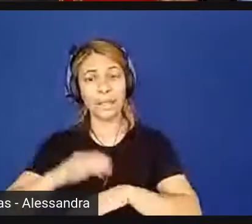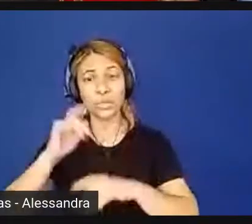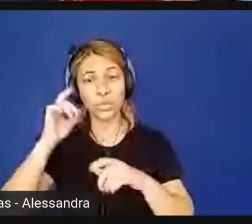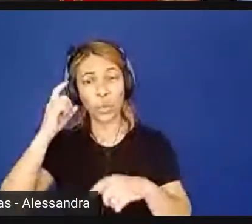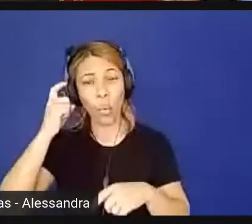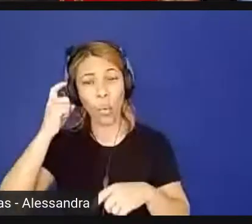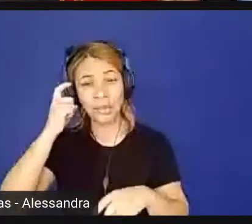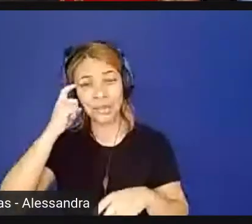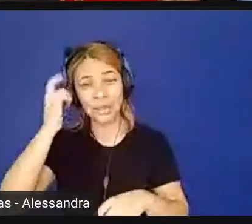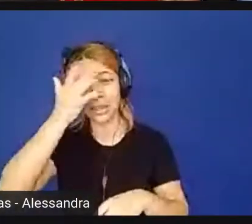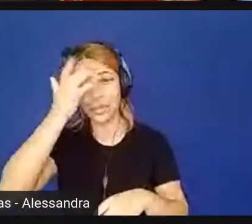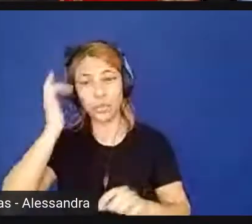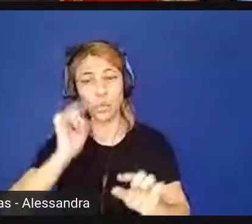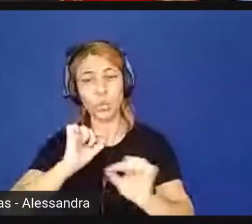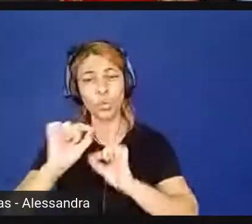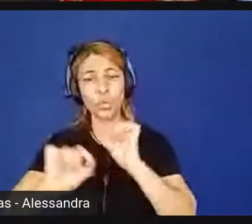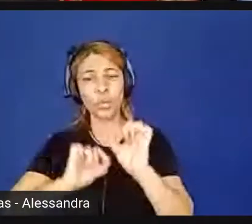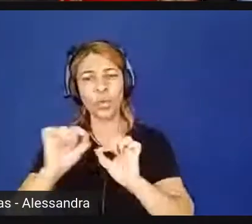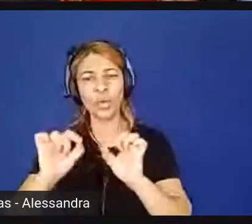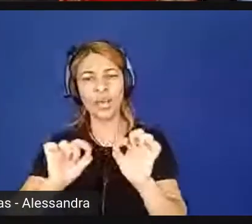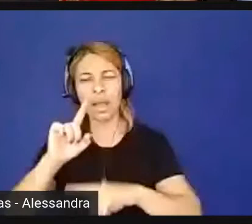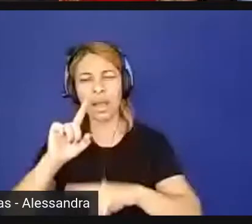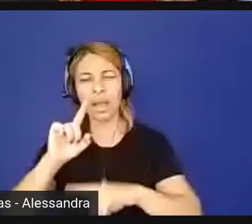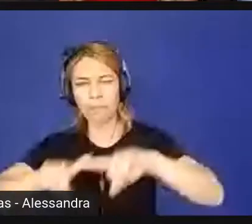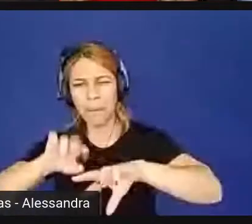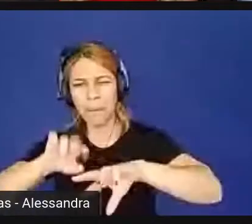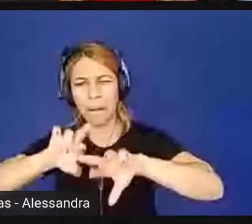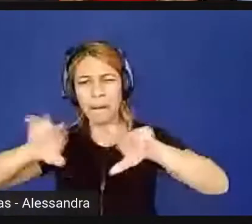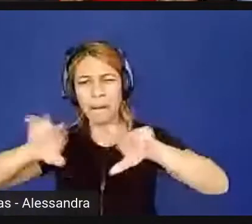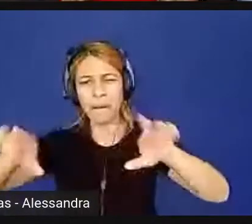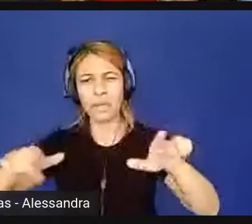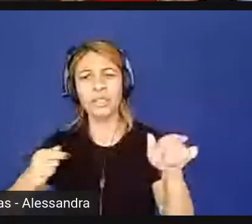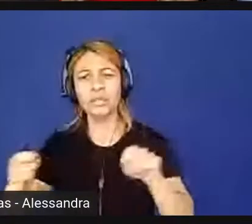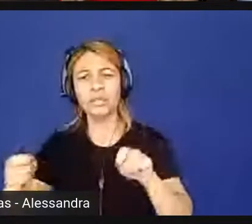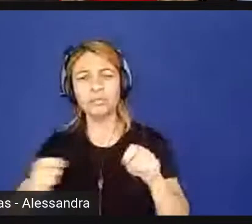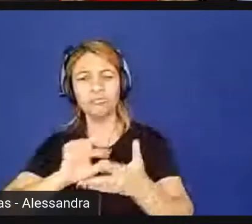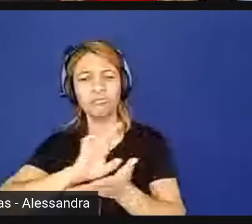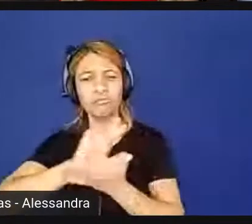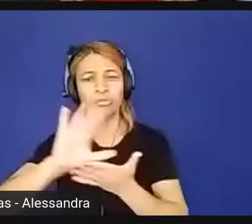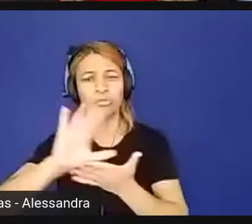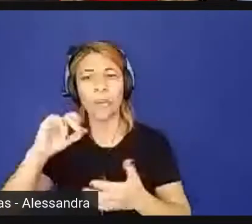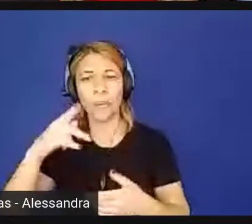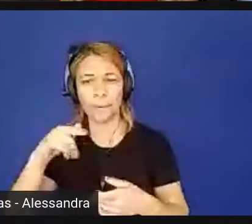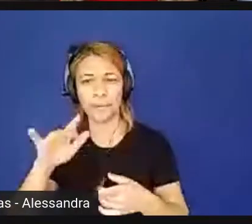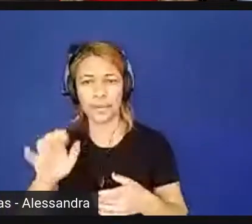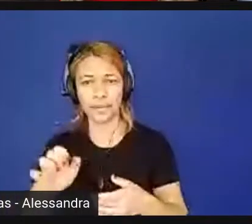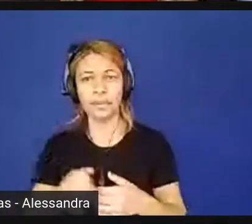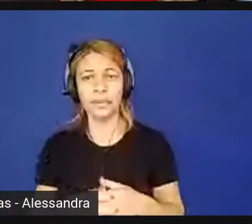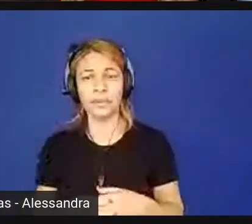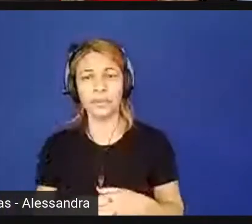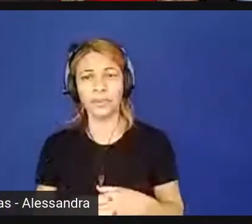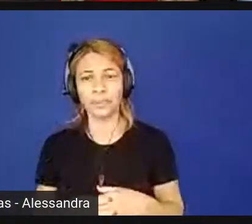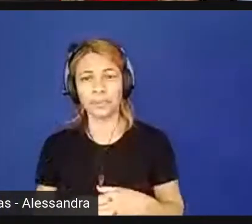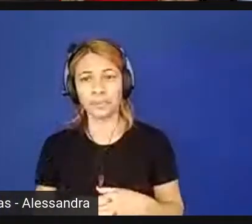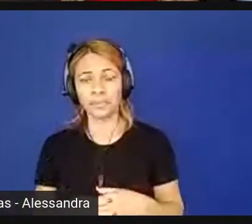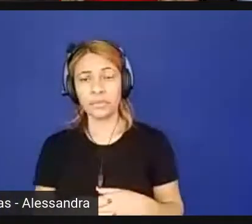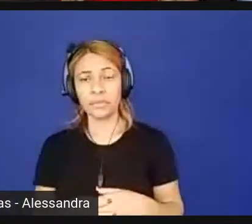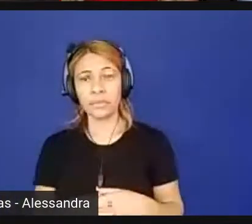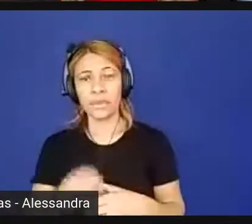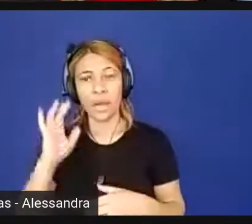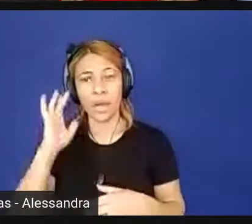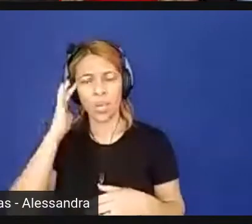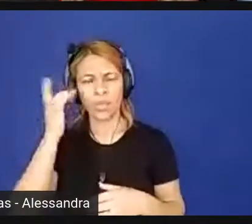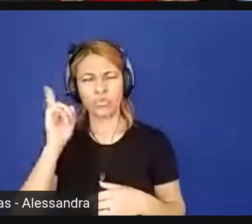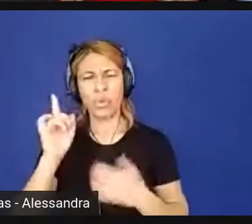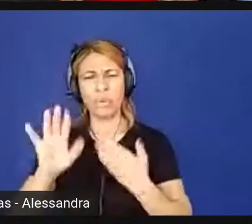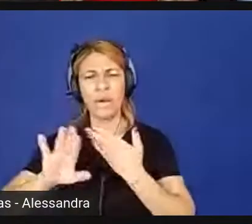que são esses instrumentos de governança, compliance e integridade. Eu acho que não afasta. Eu